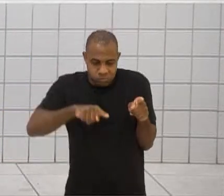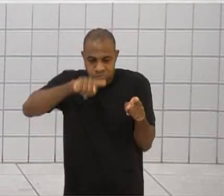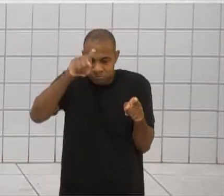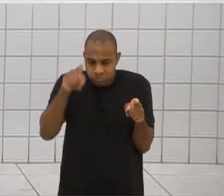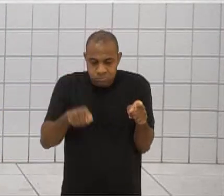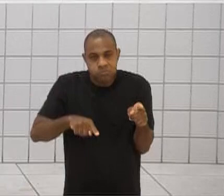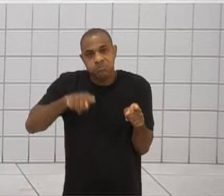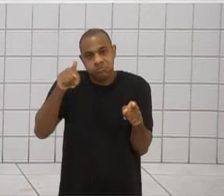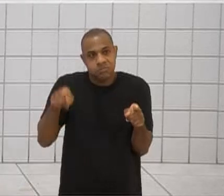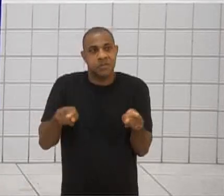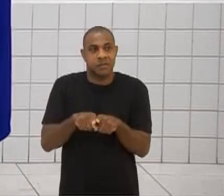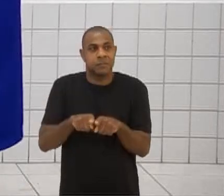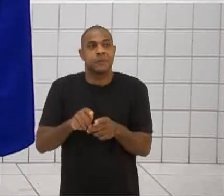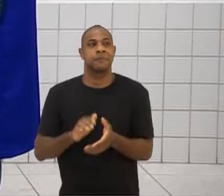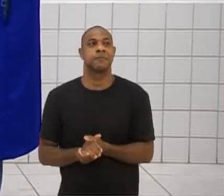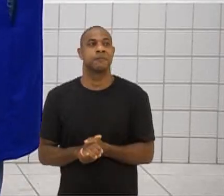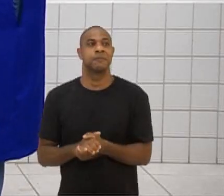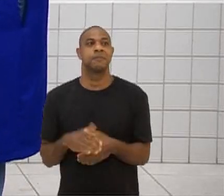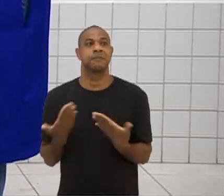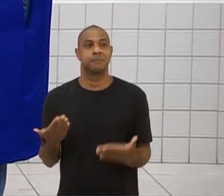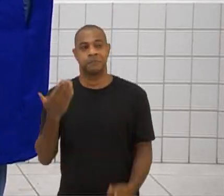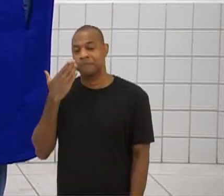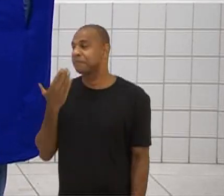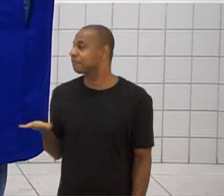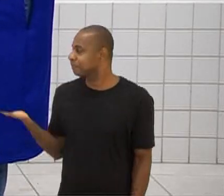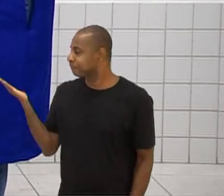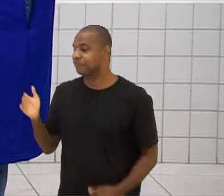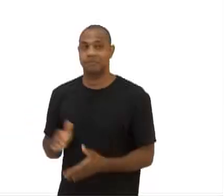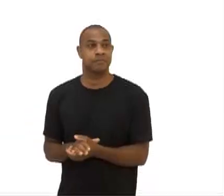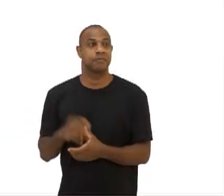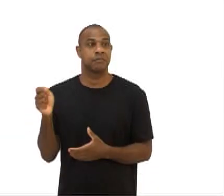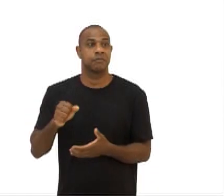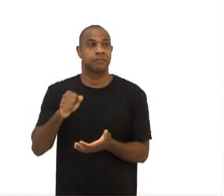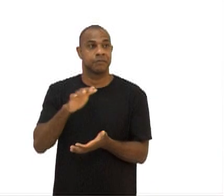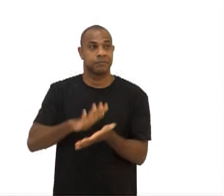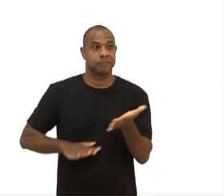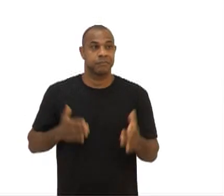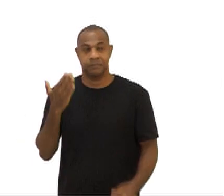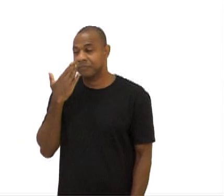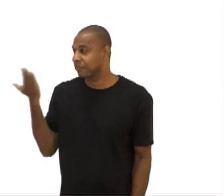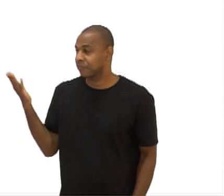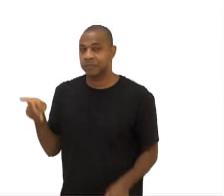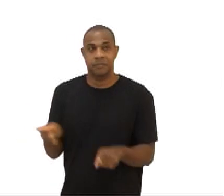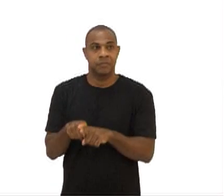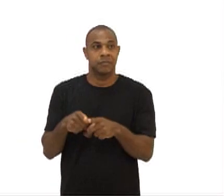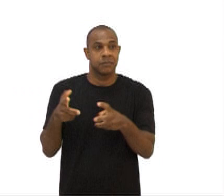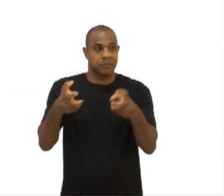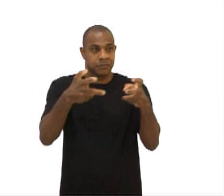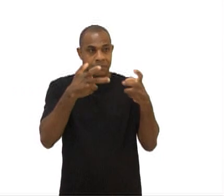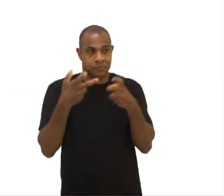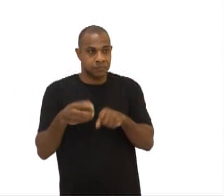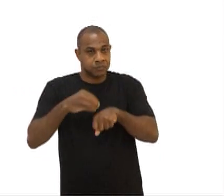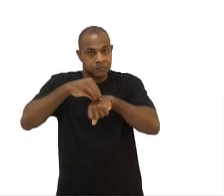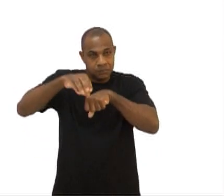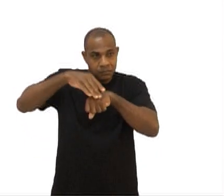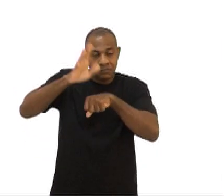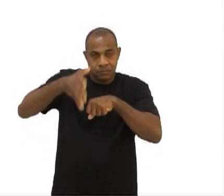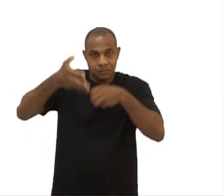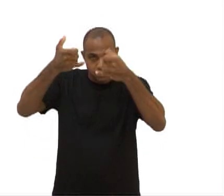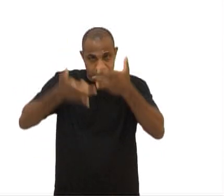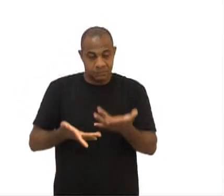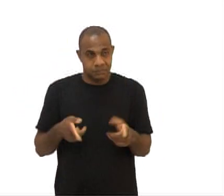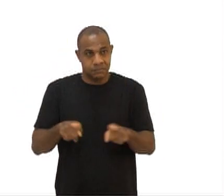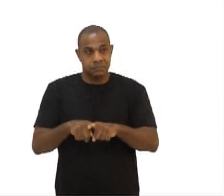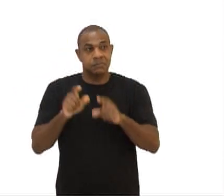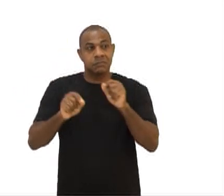é mais dilatada, né? Isso, mas nesse exercício aqui de gráfico também, veja que todas essas dicas que nós demos para vocês, que fomos